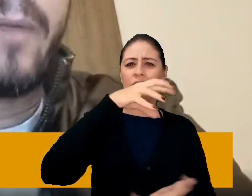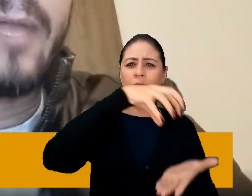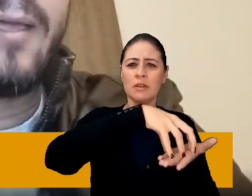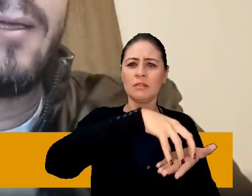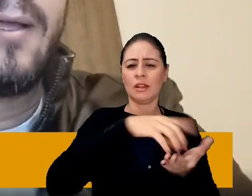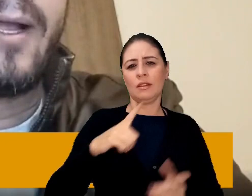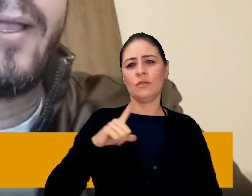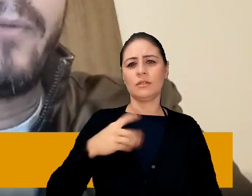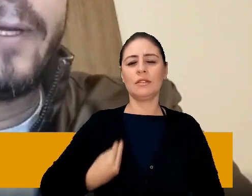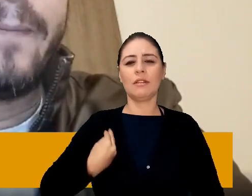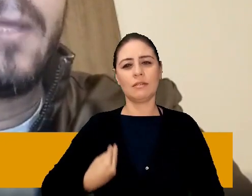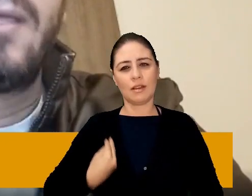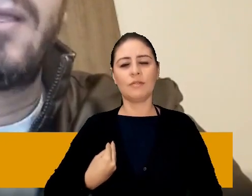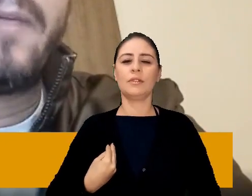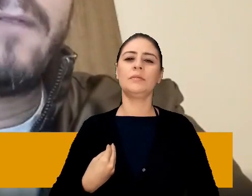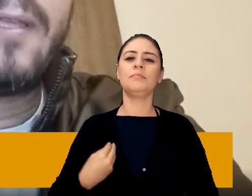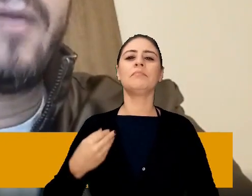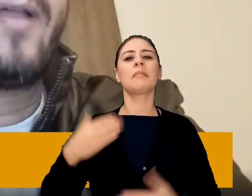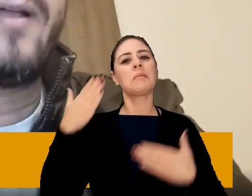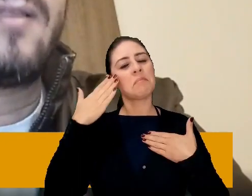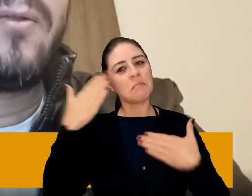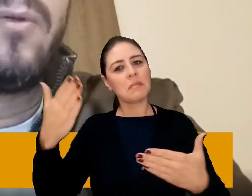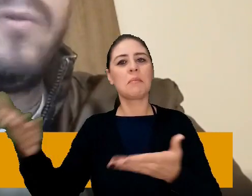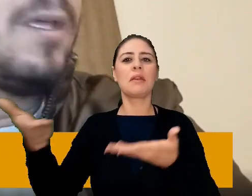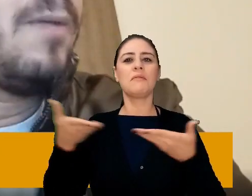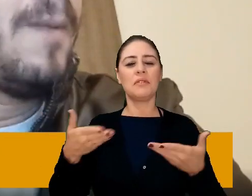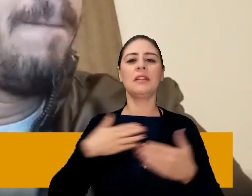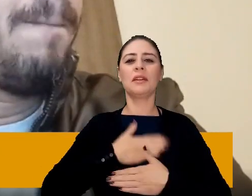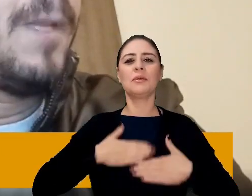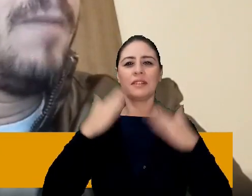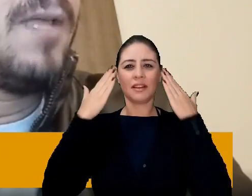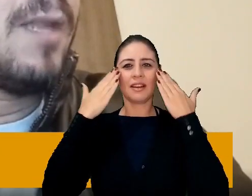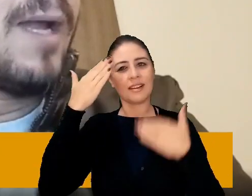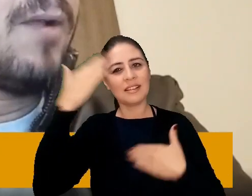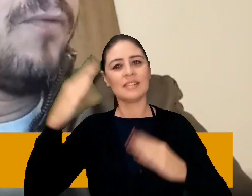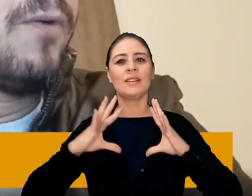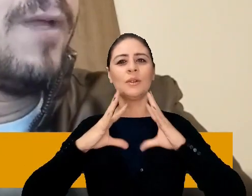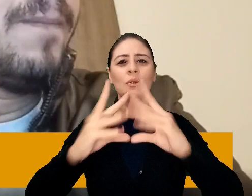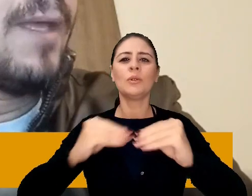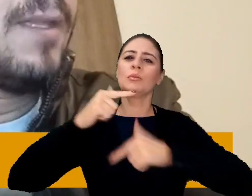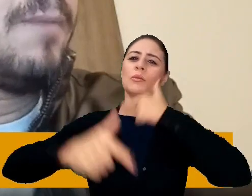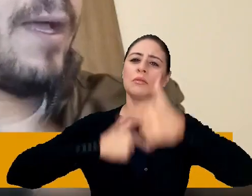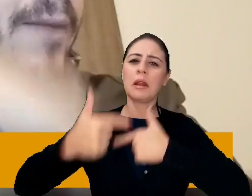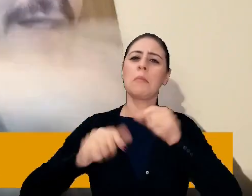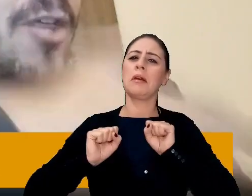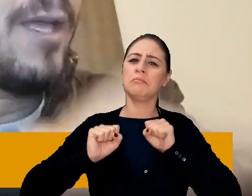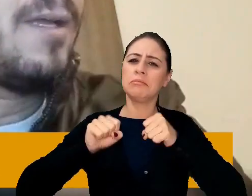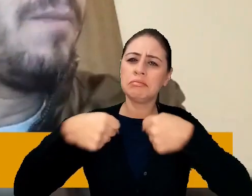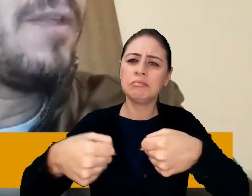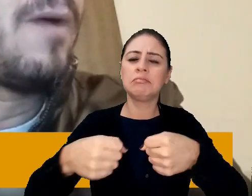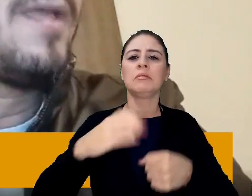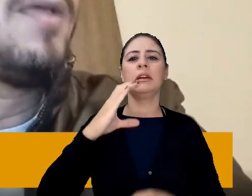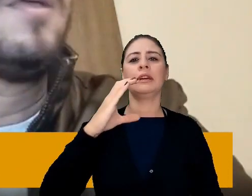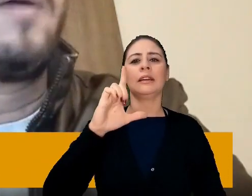própria aldeia Cacané Porã. Então, bem-vinda, eu quero agradecer a todo mundo aqui pelo imenso trabalho que foi, assim, pela dedicação